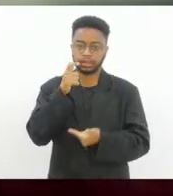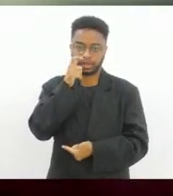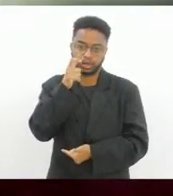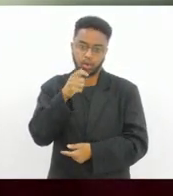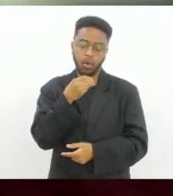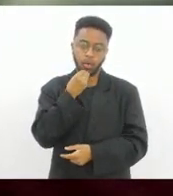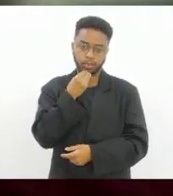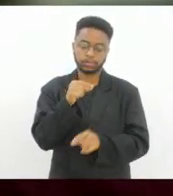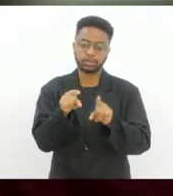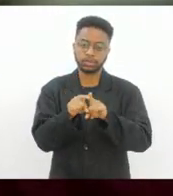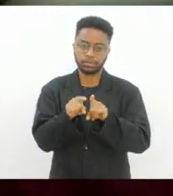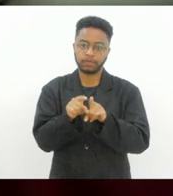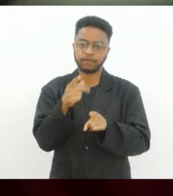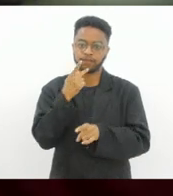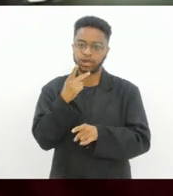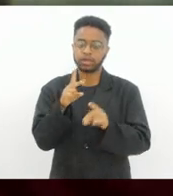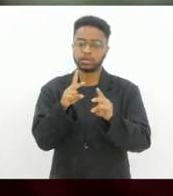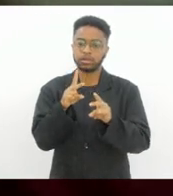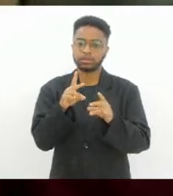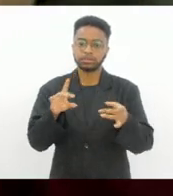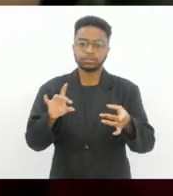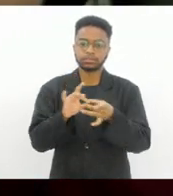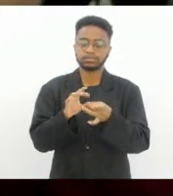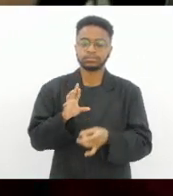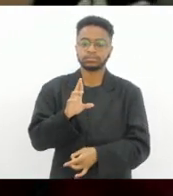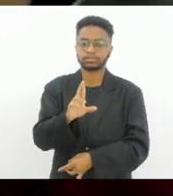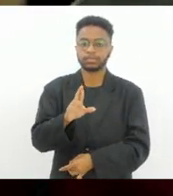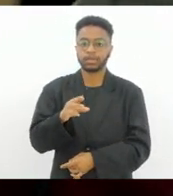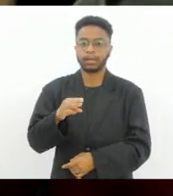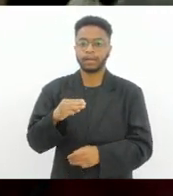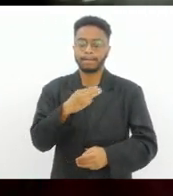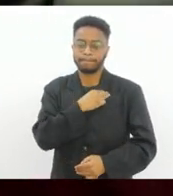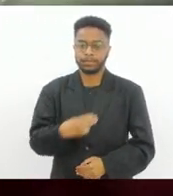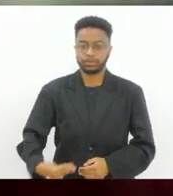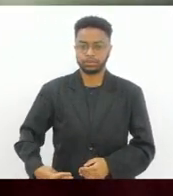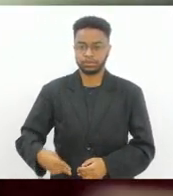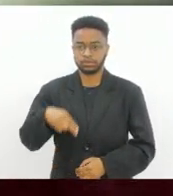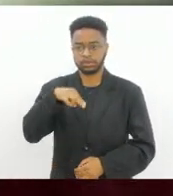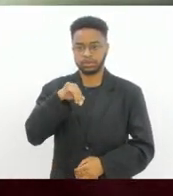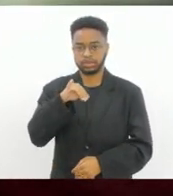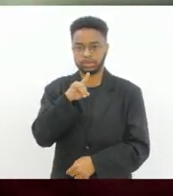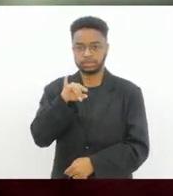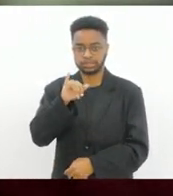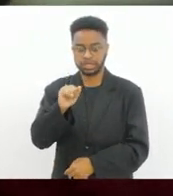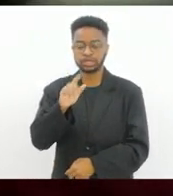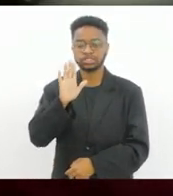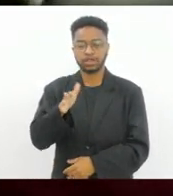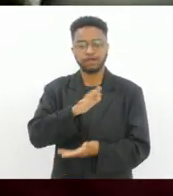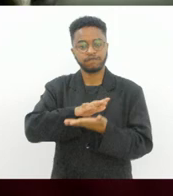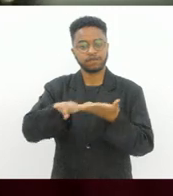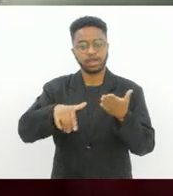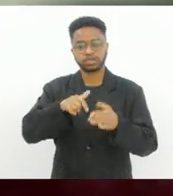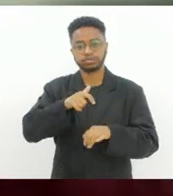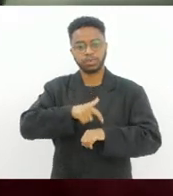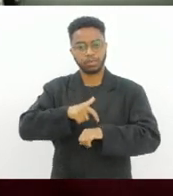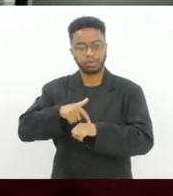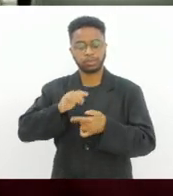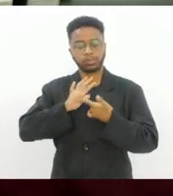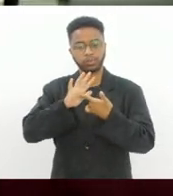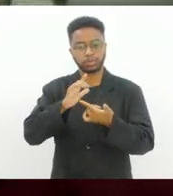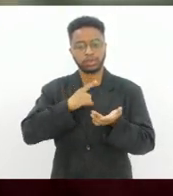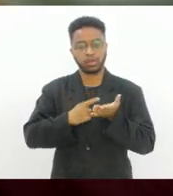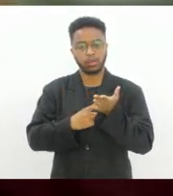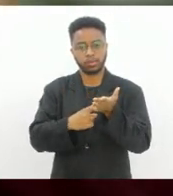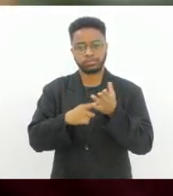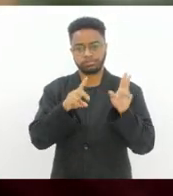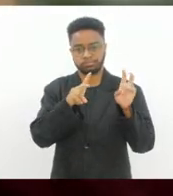também falo em nome da nossa ministra, Nísia Trindade, que por mais de uma vez já expressou o seu compromisso com a